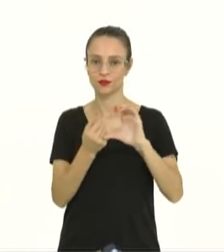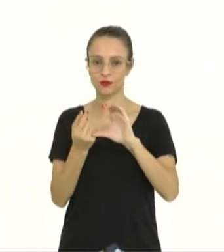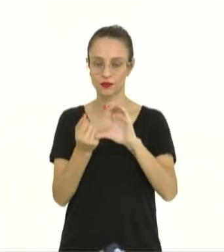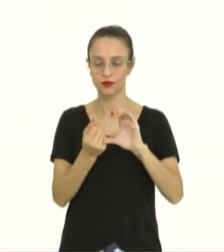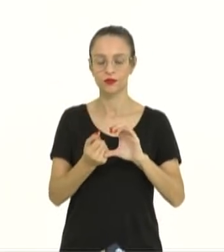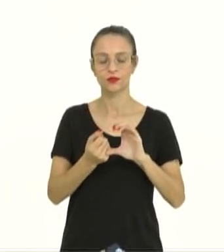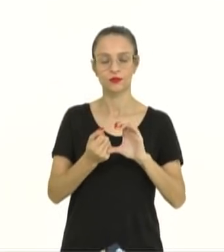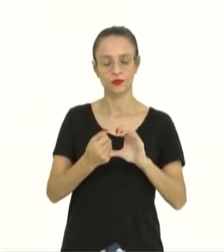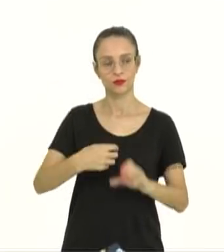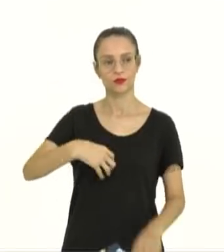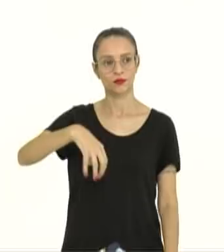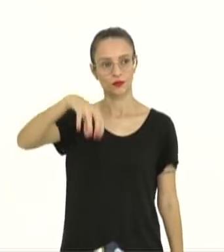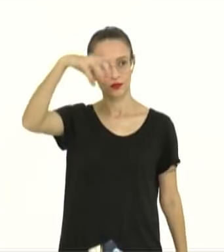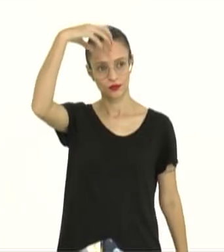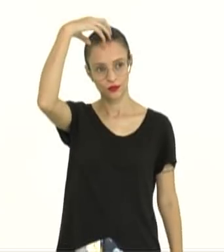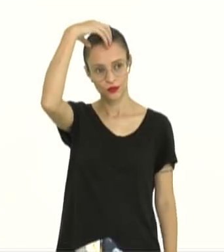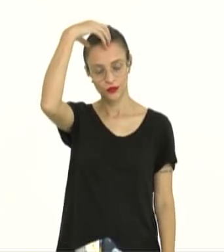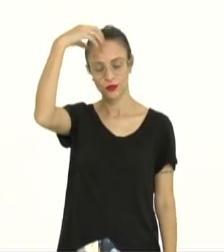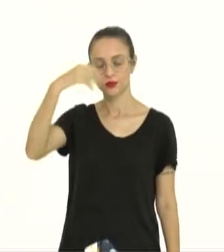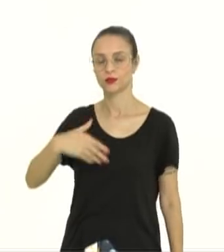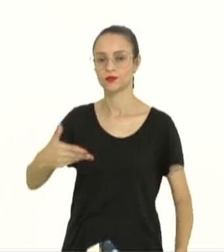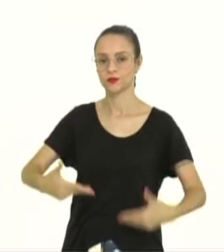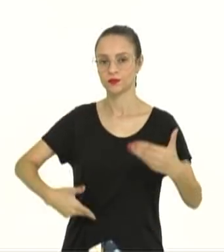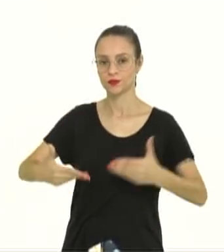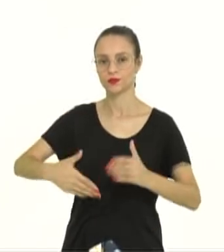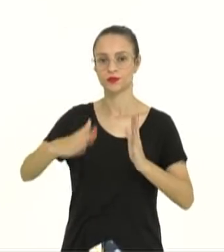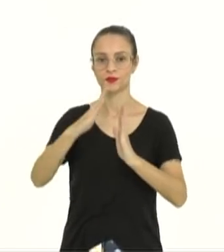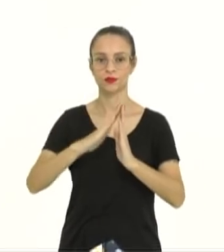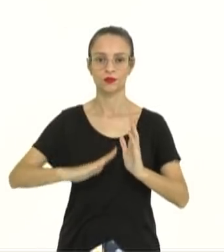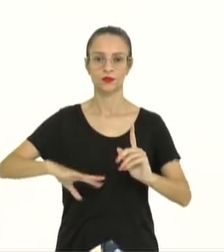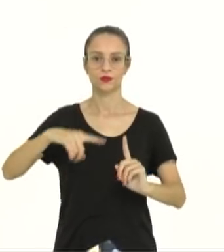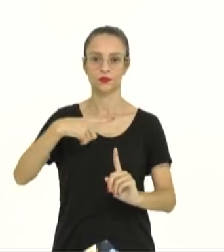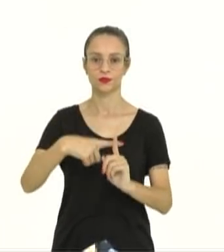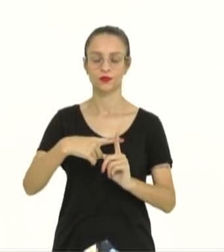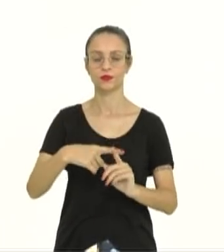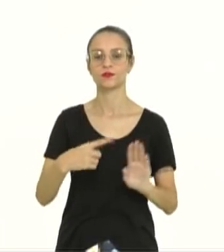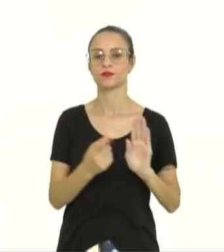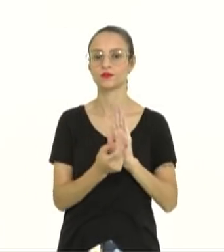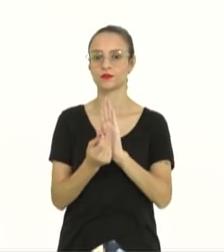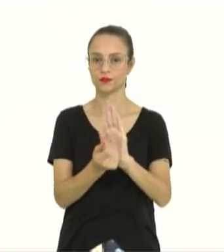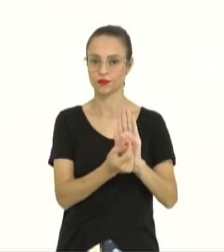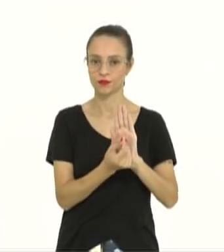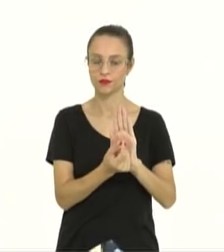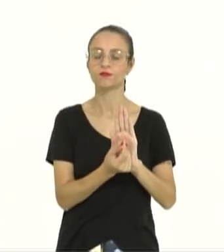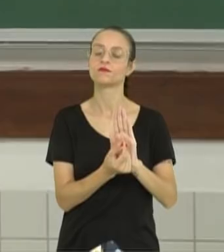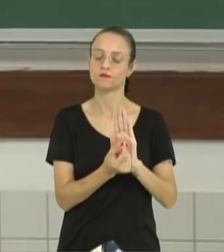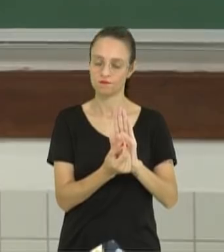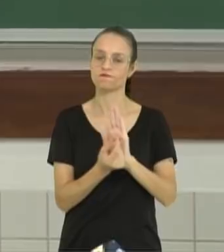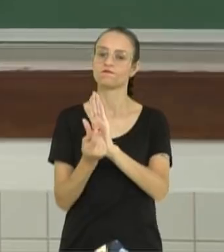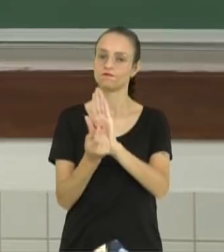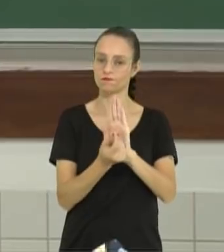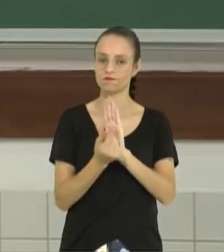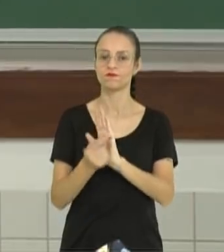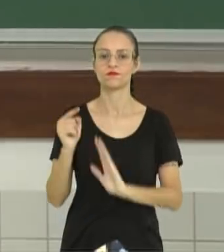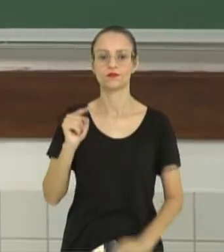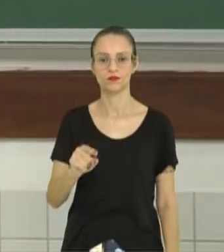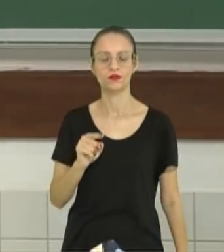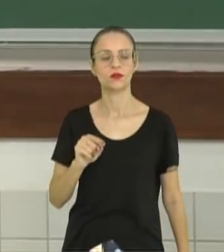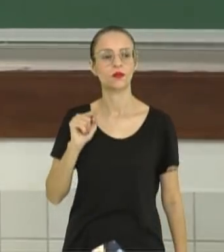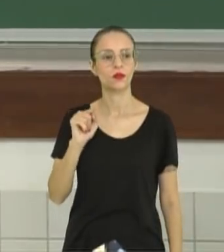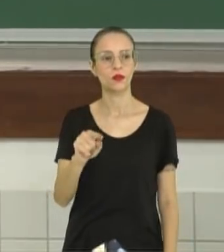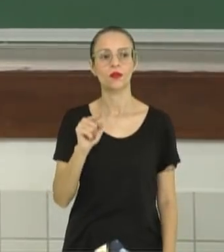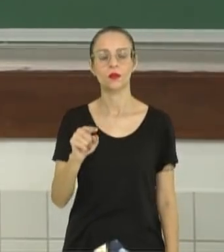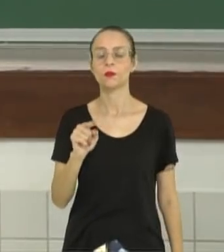A, nobreza. Letra B, os servos. Letra C, o clero. Ou letra D, a burguesia. Foi a burguesia. Porém, esse termo